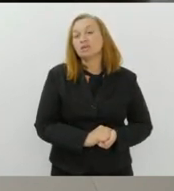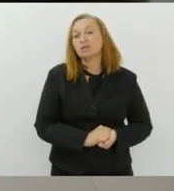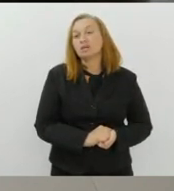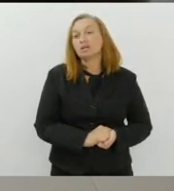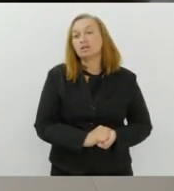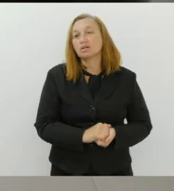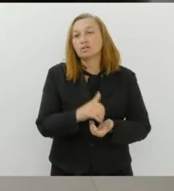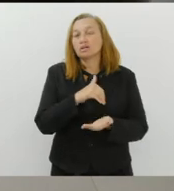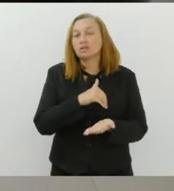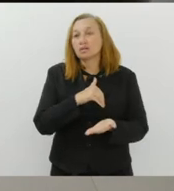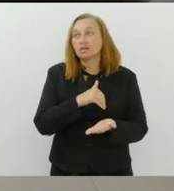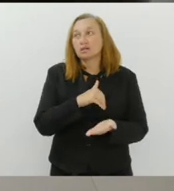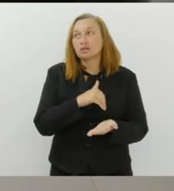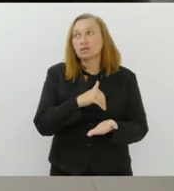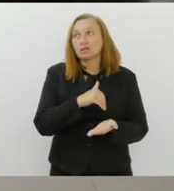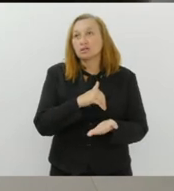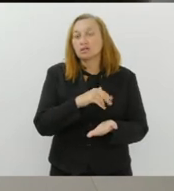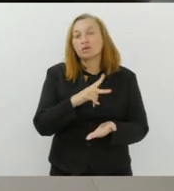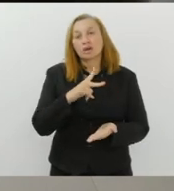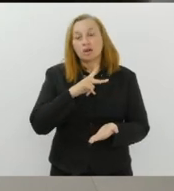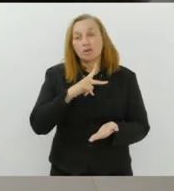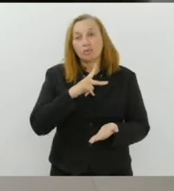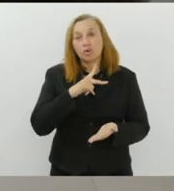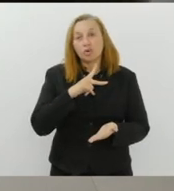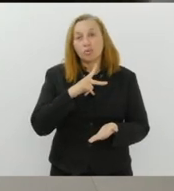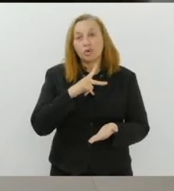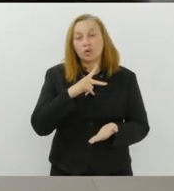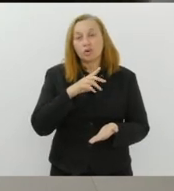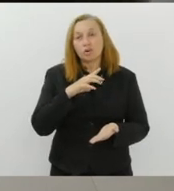tem a própria Corregedoria,